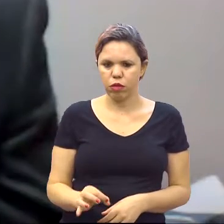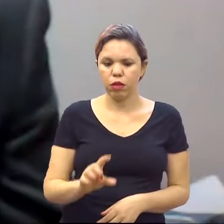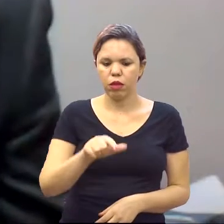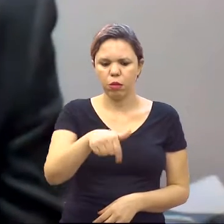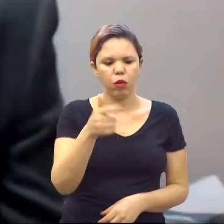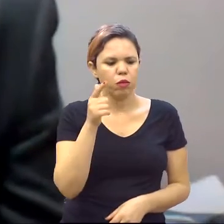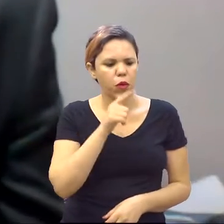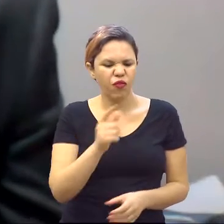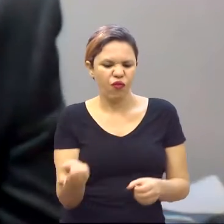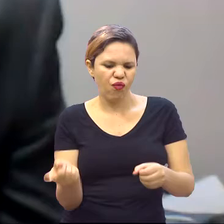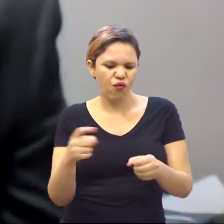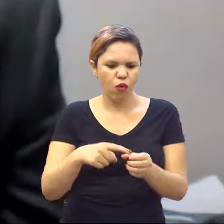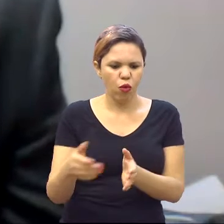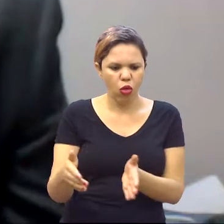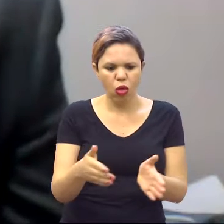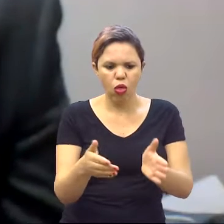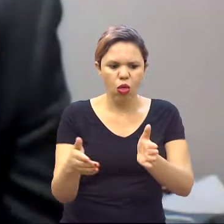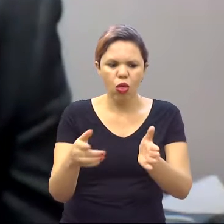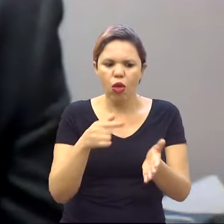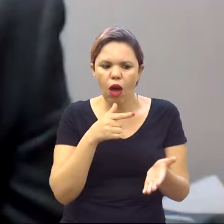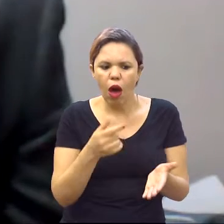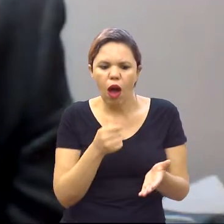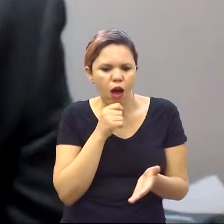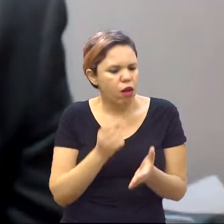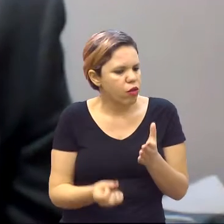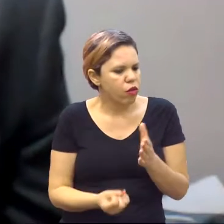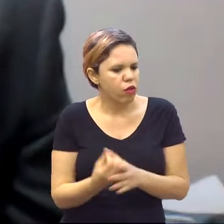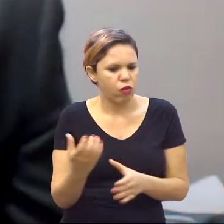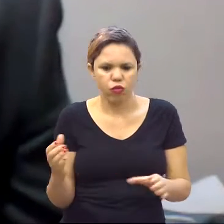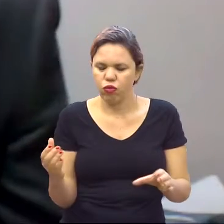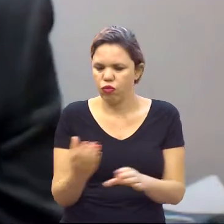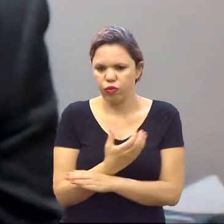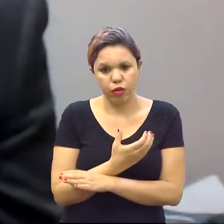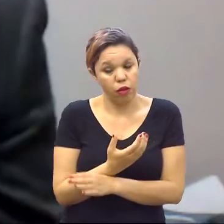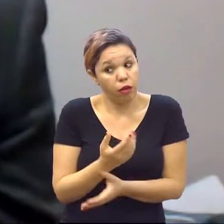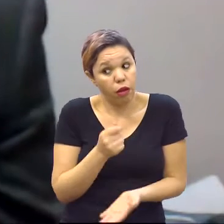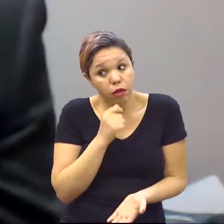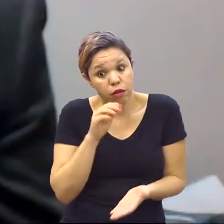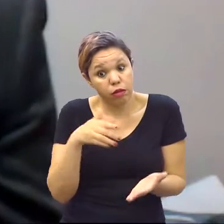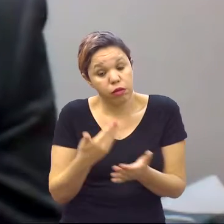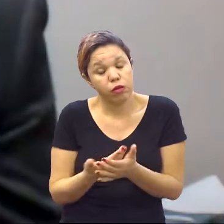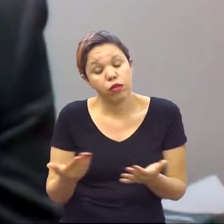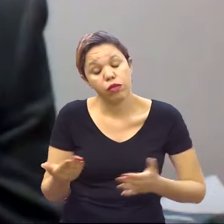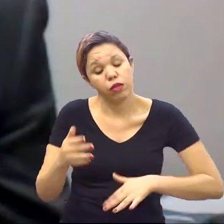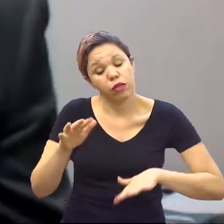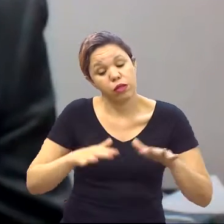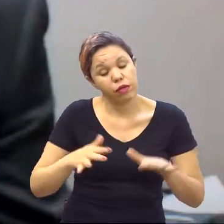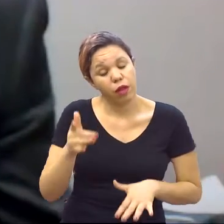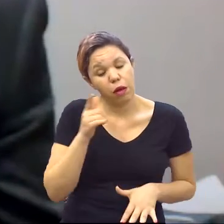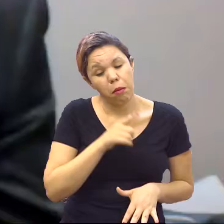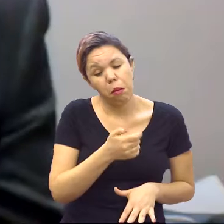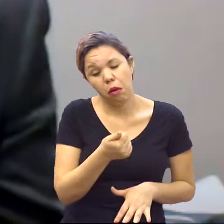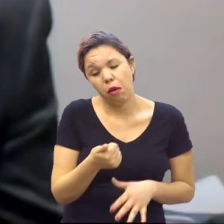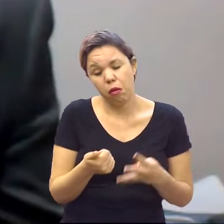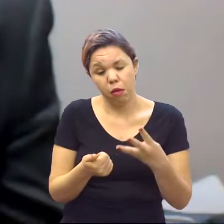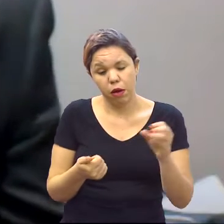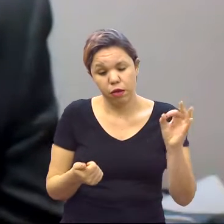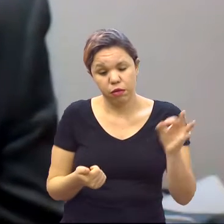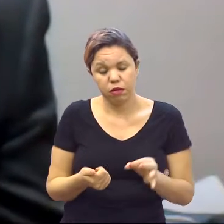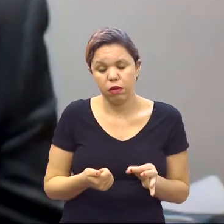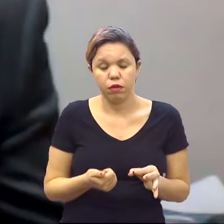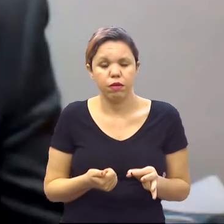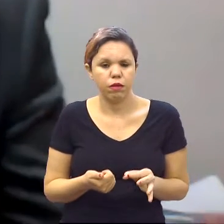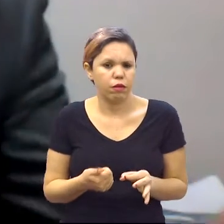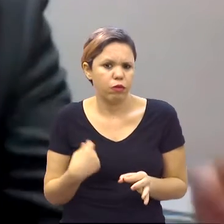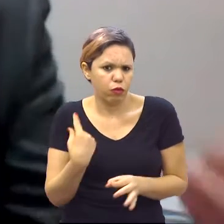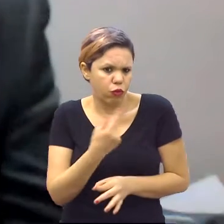a recuperação dessas nascentes ainda não aconteceu em sua totalidade. Talvez tenhamos recuperado